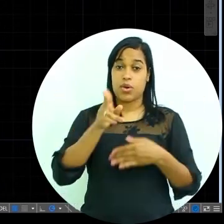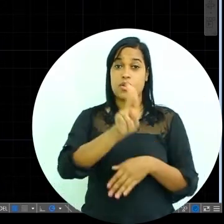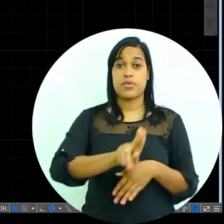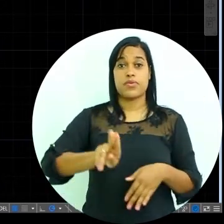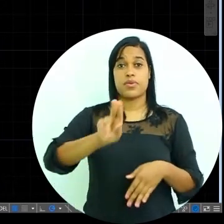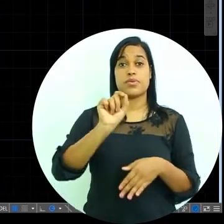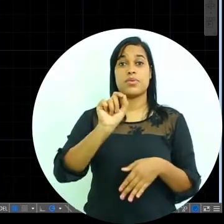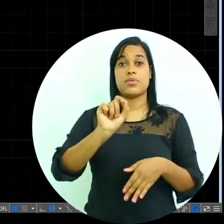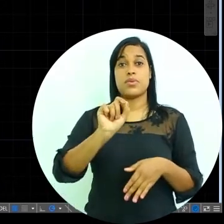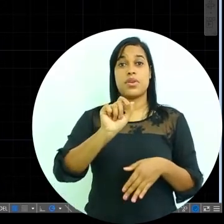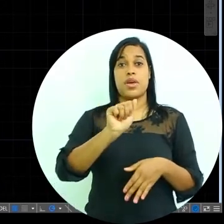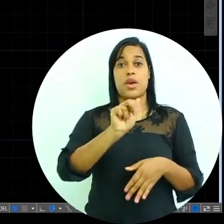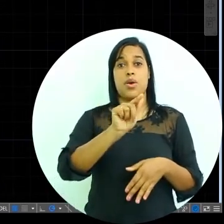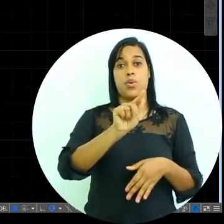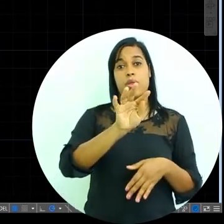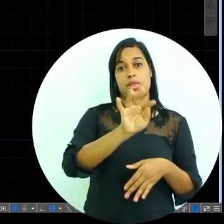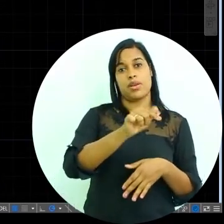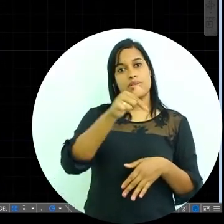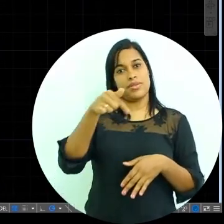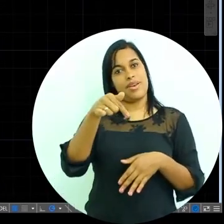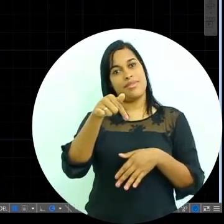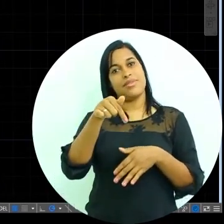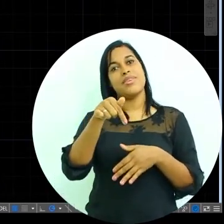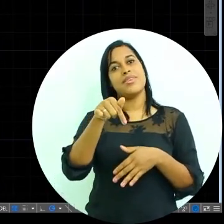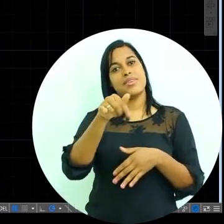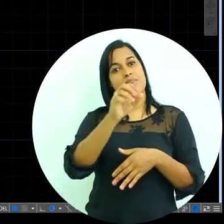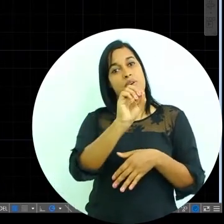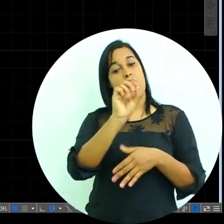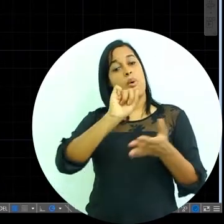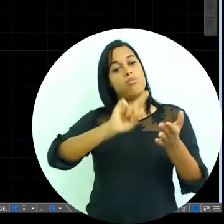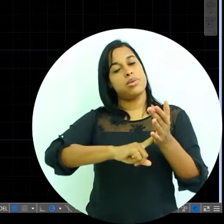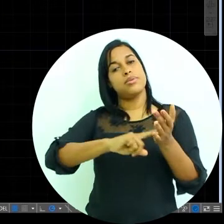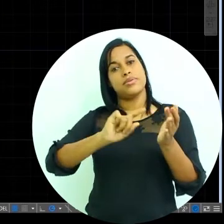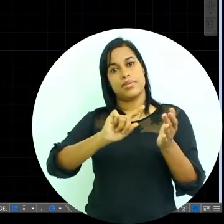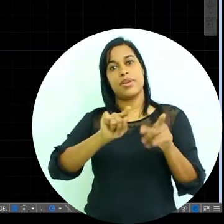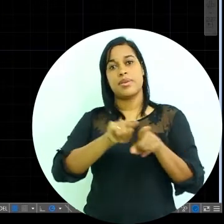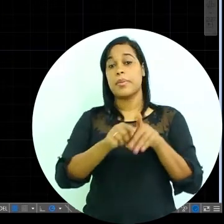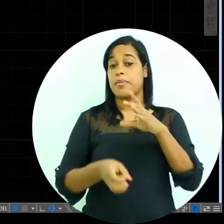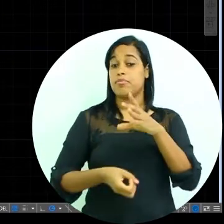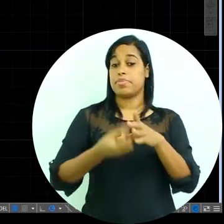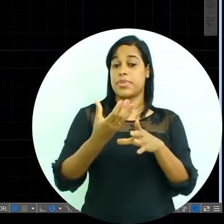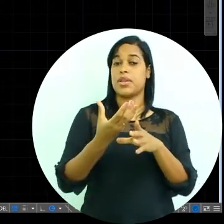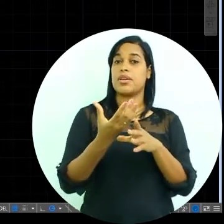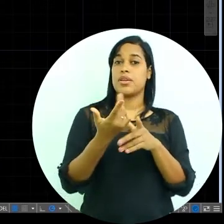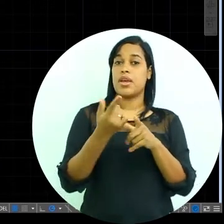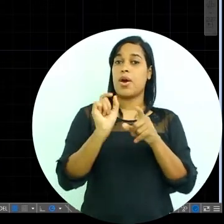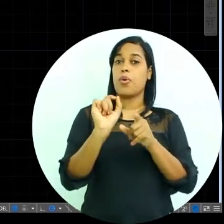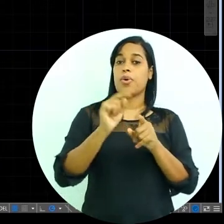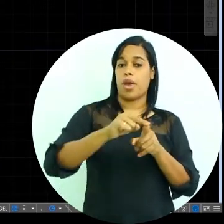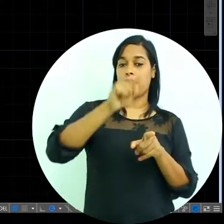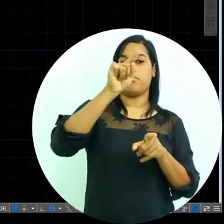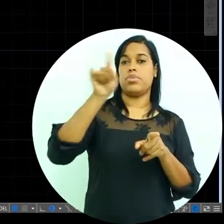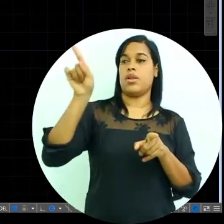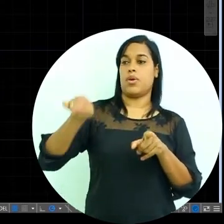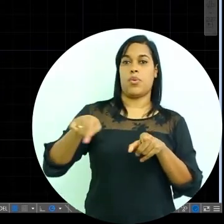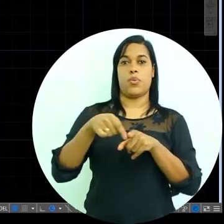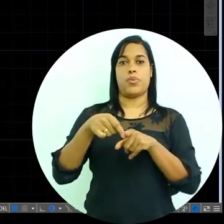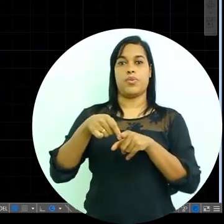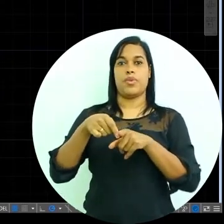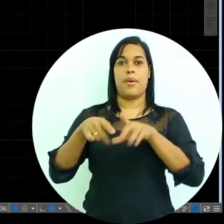E agora eu vou utilizar o comando Offset, o atalho O-Enter, para criar a espessura de